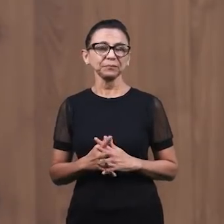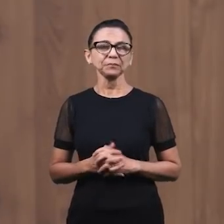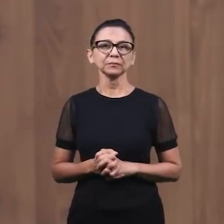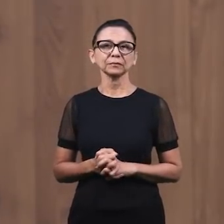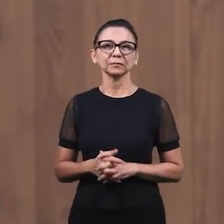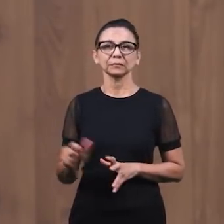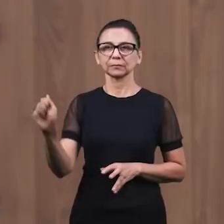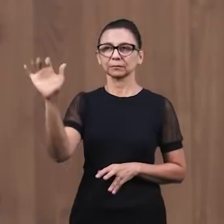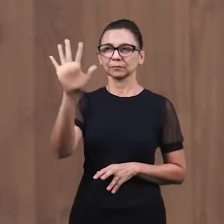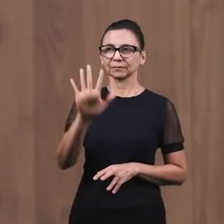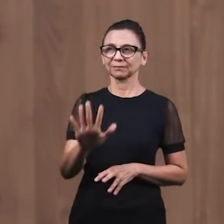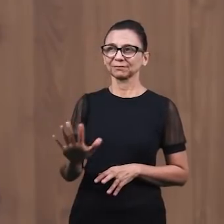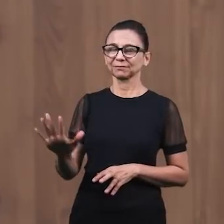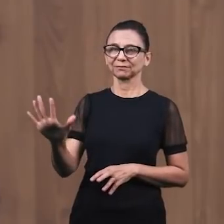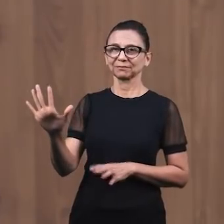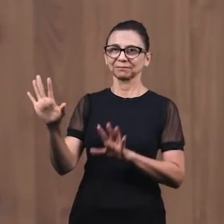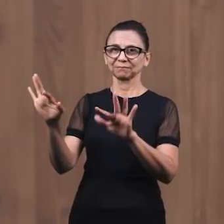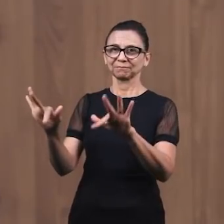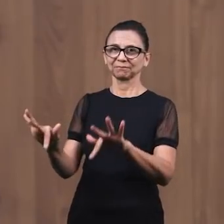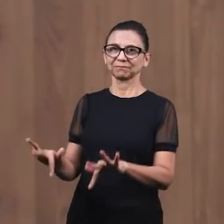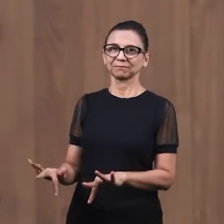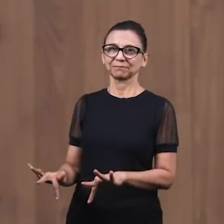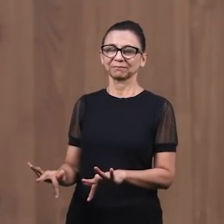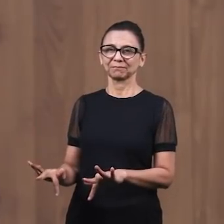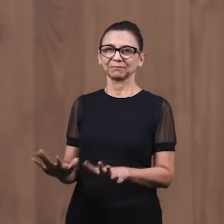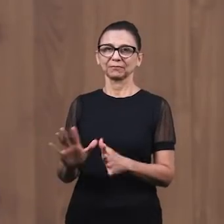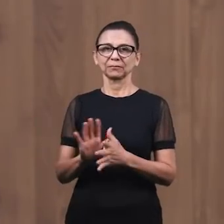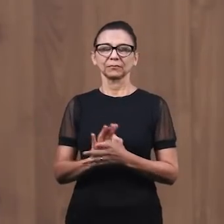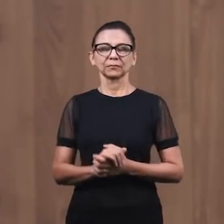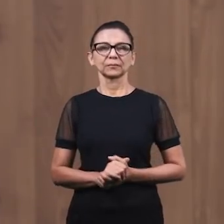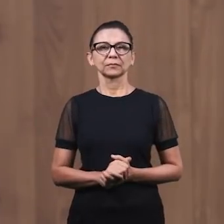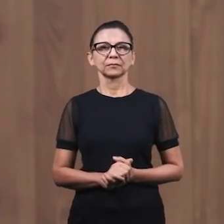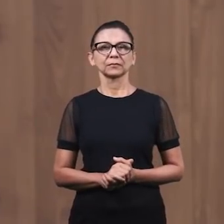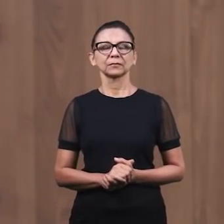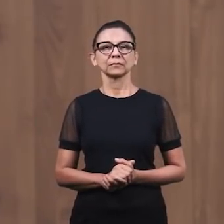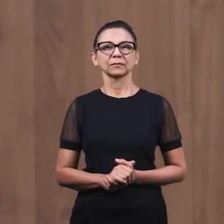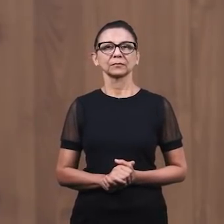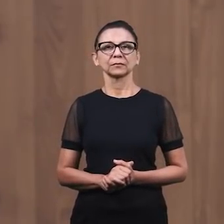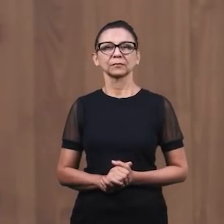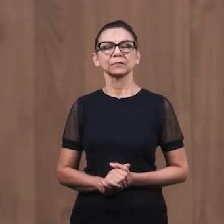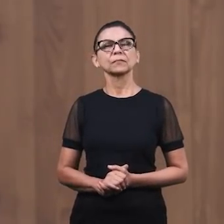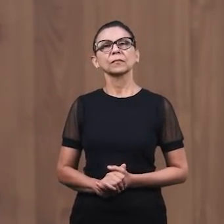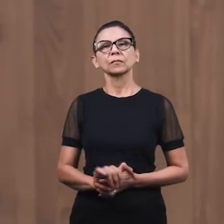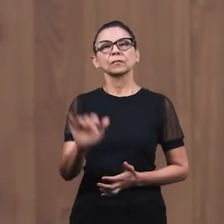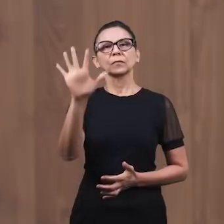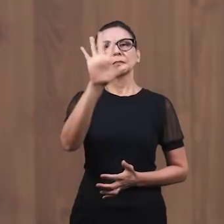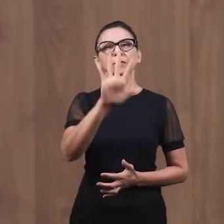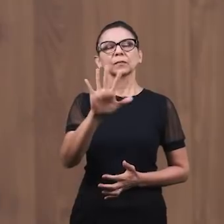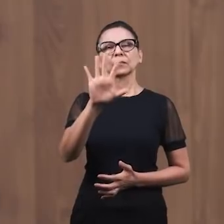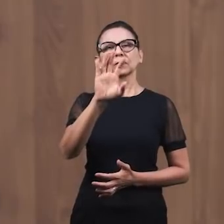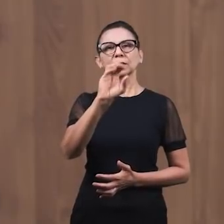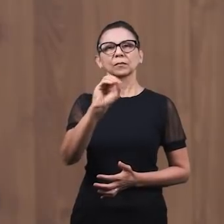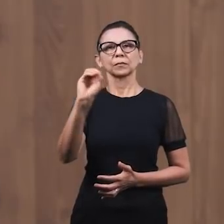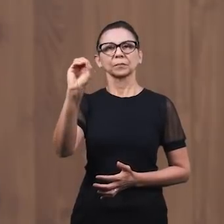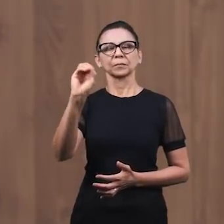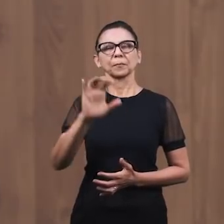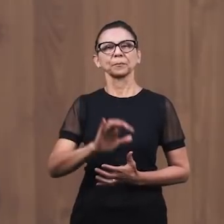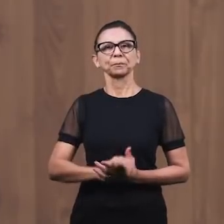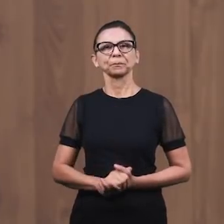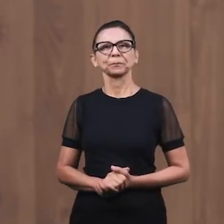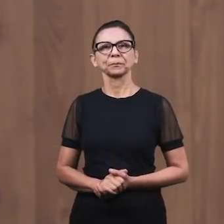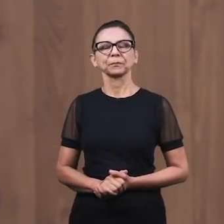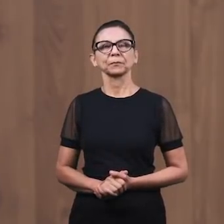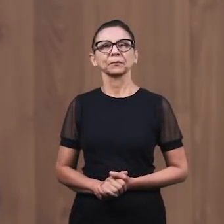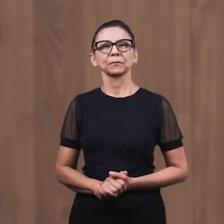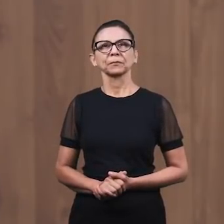nossa passagem pela Europa, chegando à Europa Oriental, ou seja, um país da Europa Oriental, e nesse